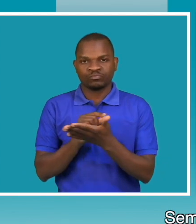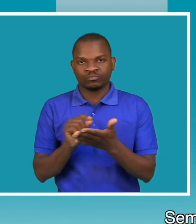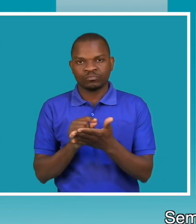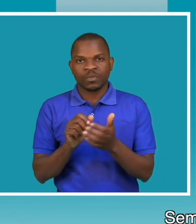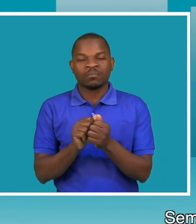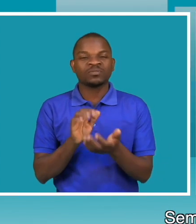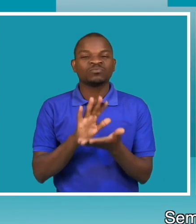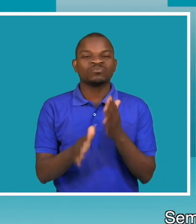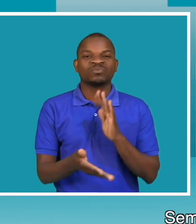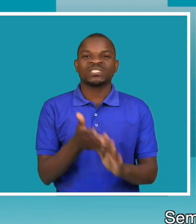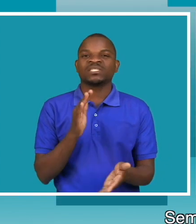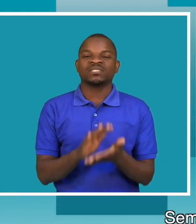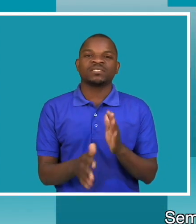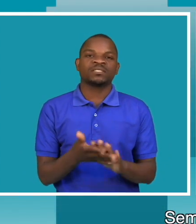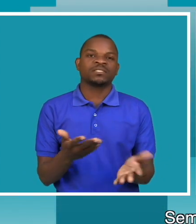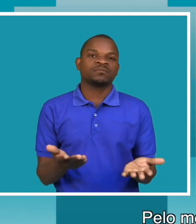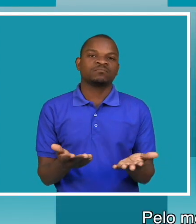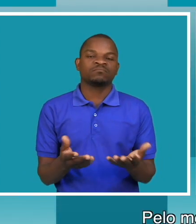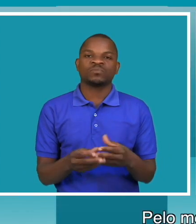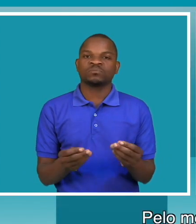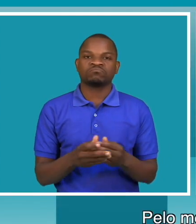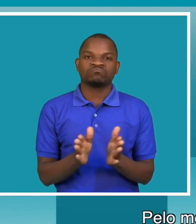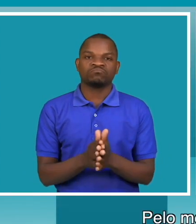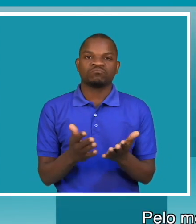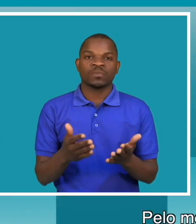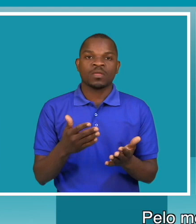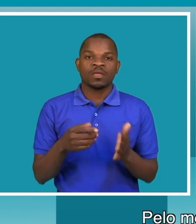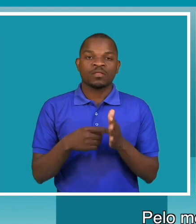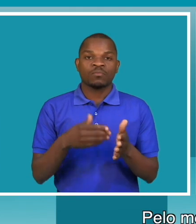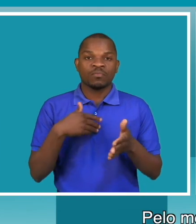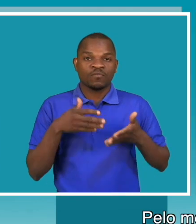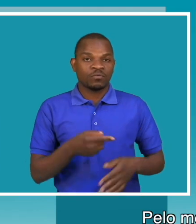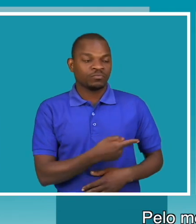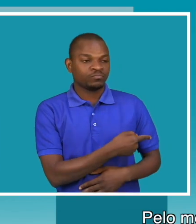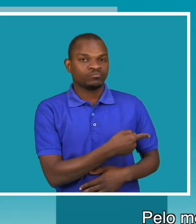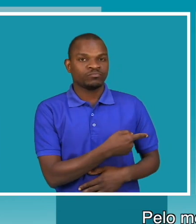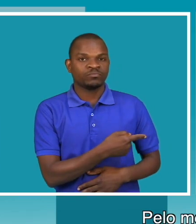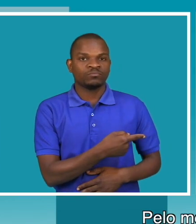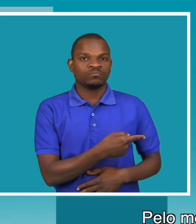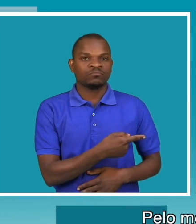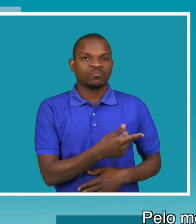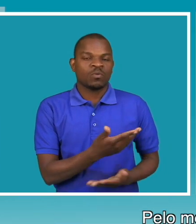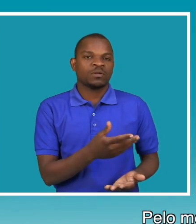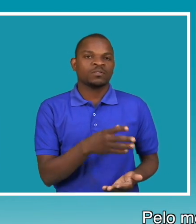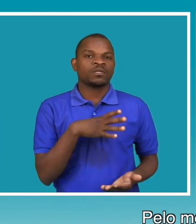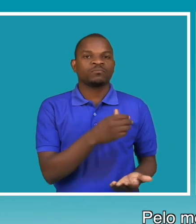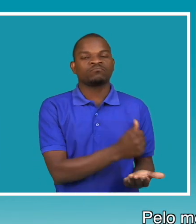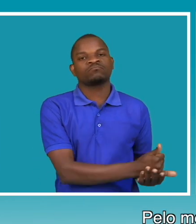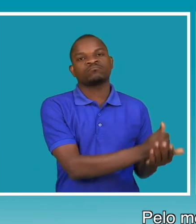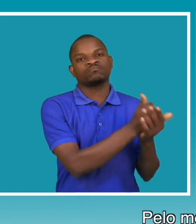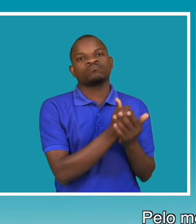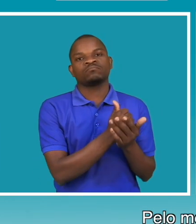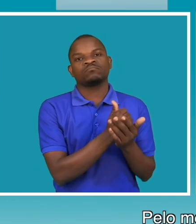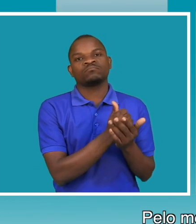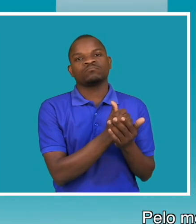Se é o telefone, tem nada. Pelo menos este que está aqui comigo, tem ajuda.